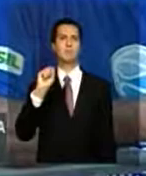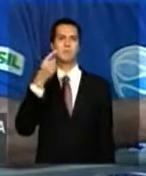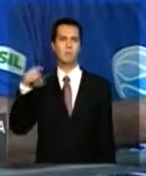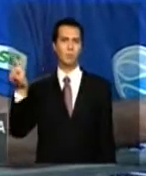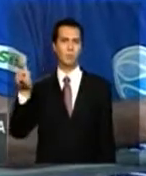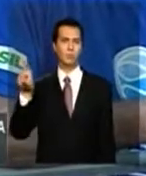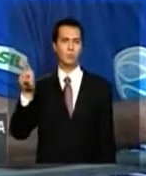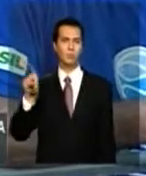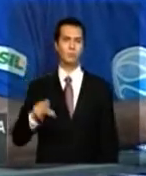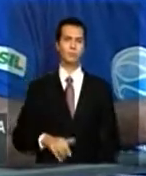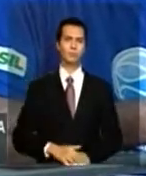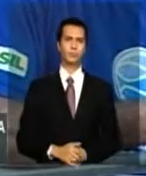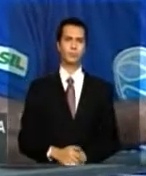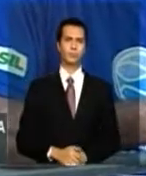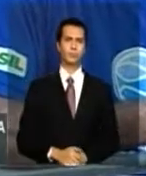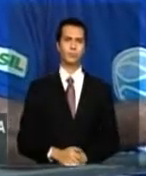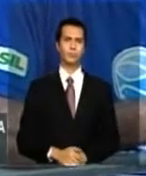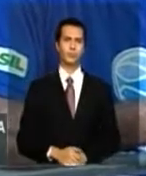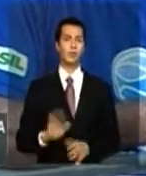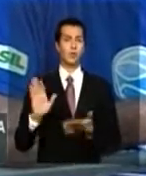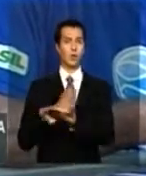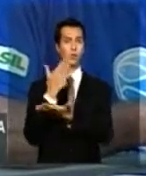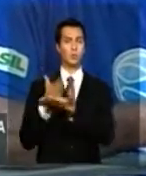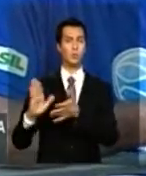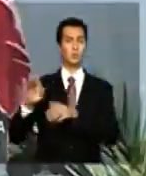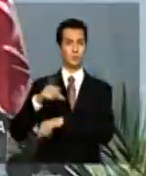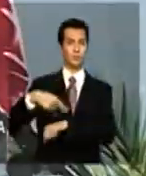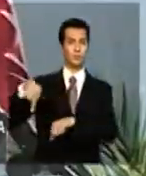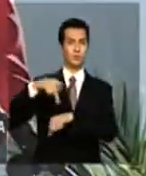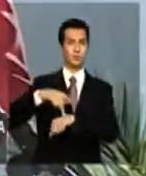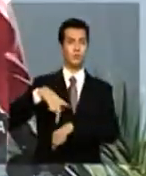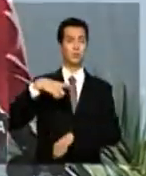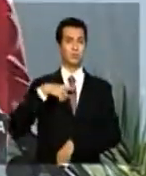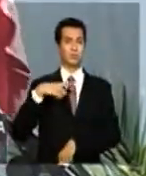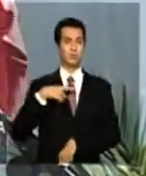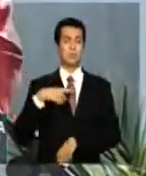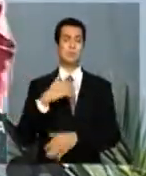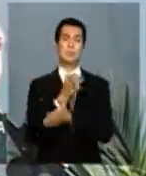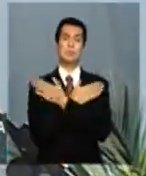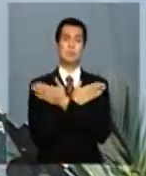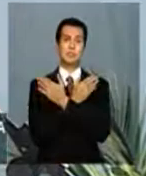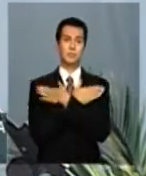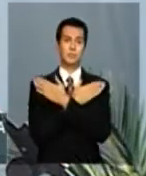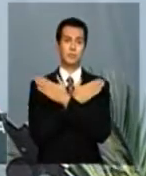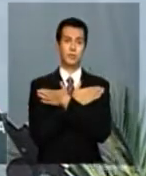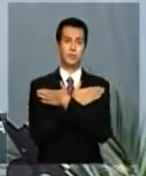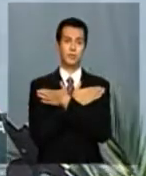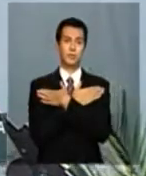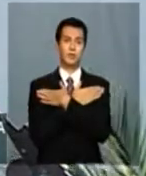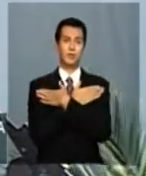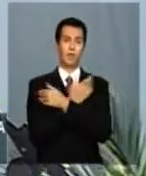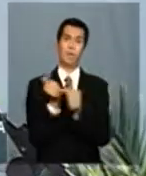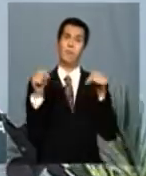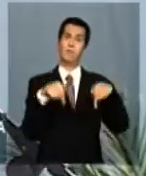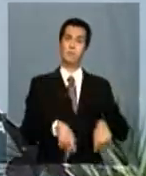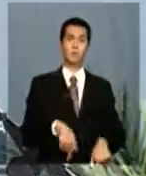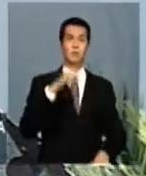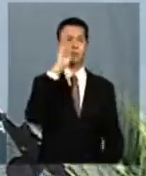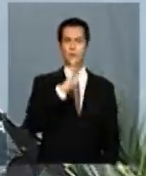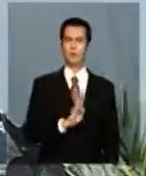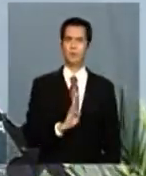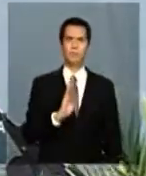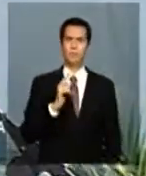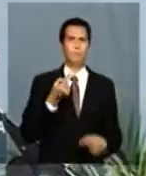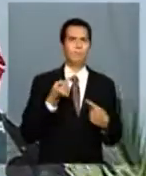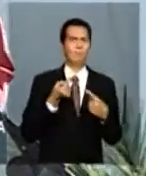a ponto de alguns países terem taxas de desemprego que nós sequer